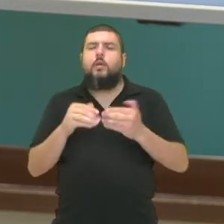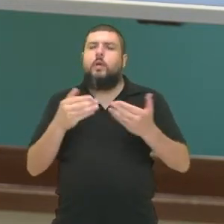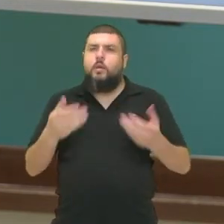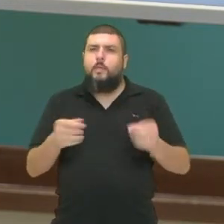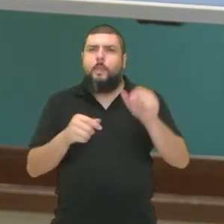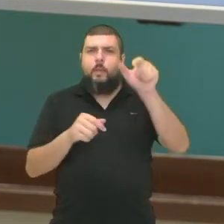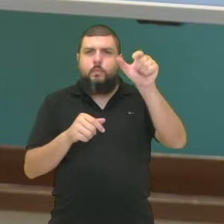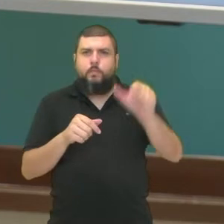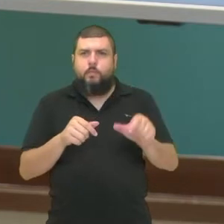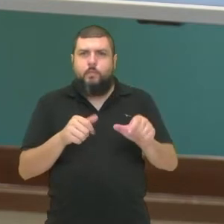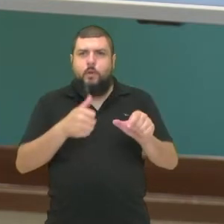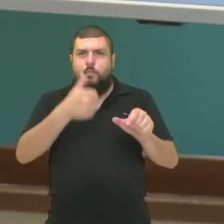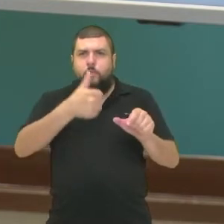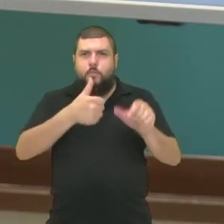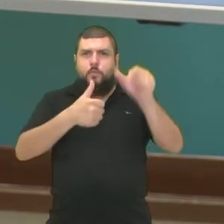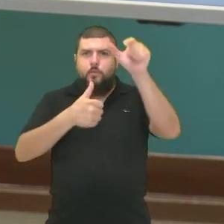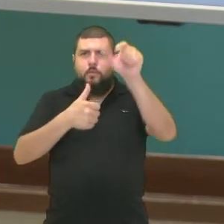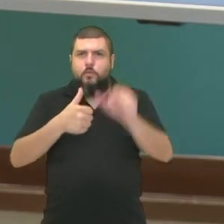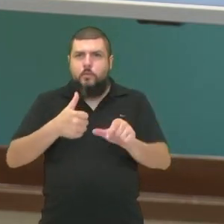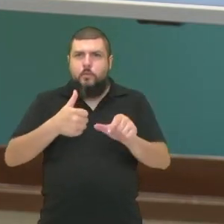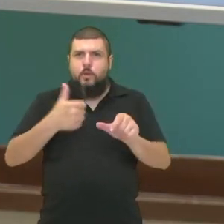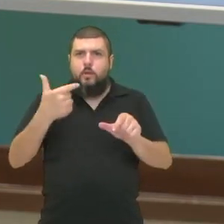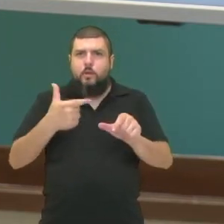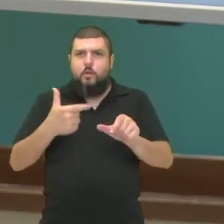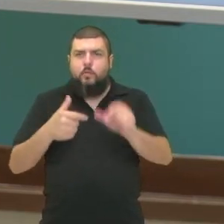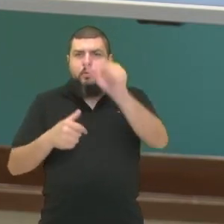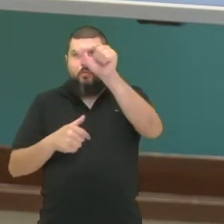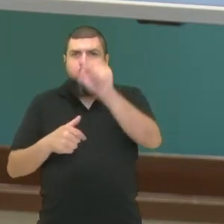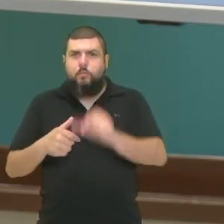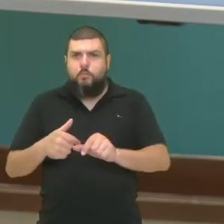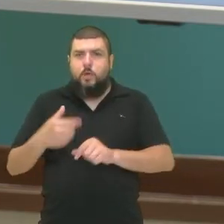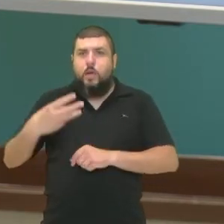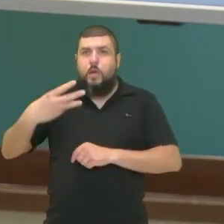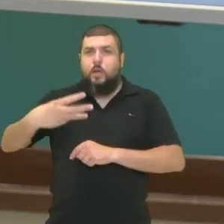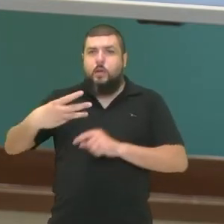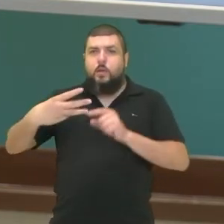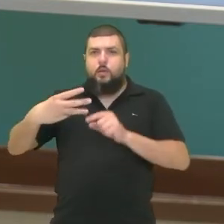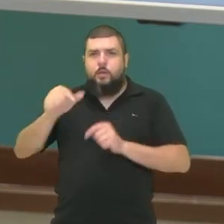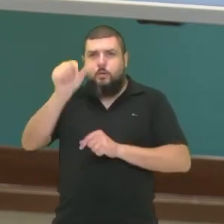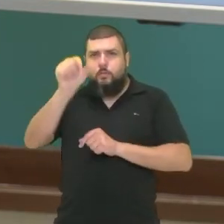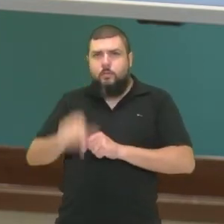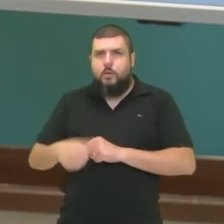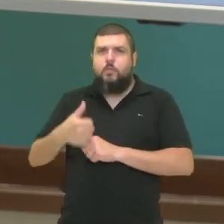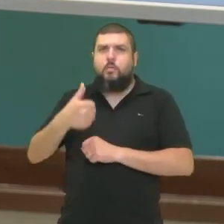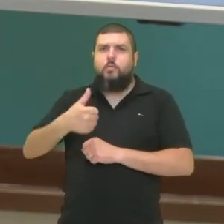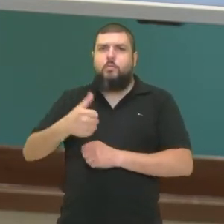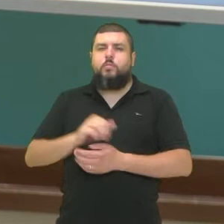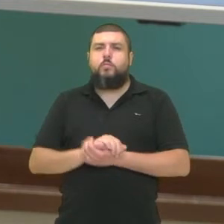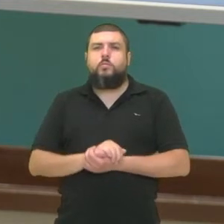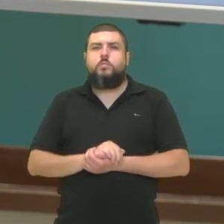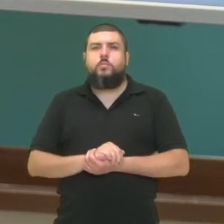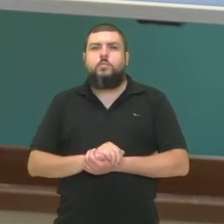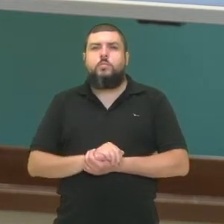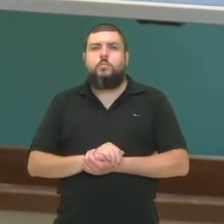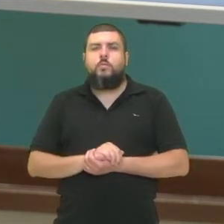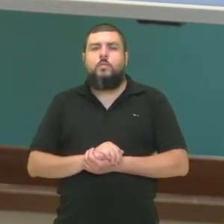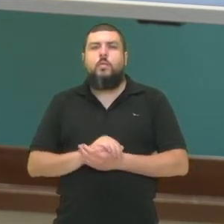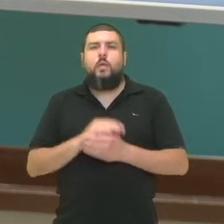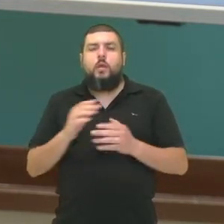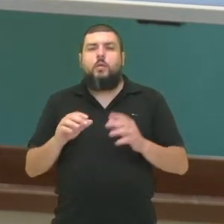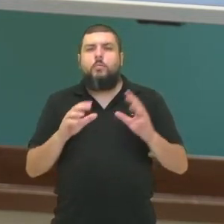terceira coluna tudo com 1. A gente tendo isto, com esse determinante igual a zero, nós garantimos que ele